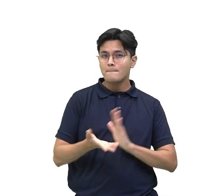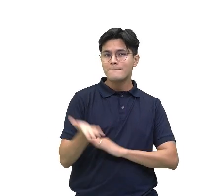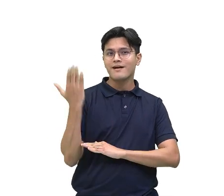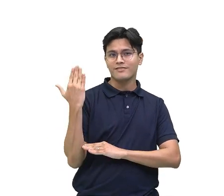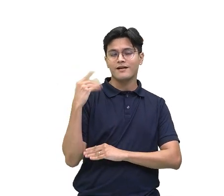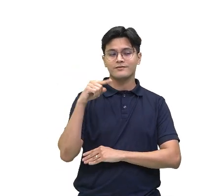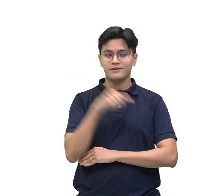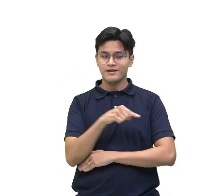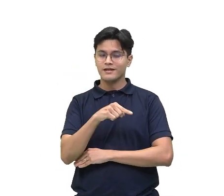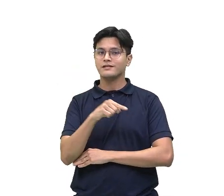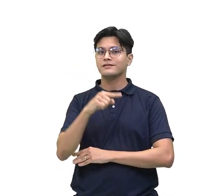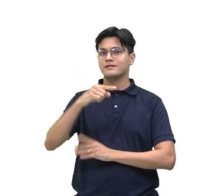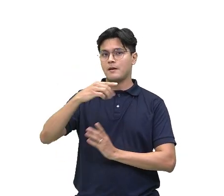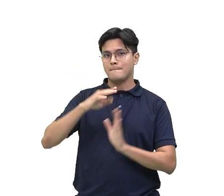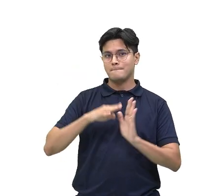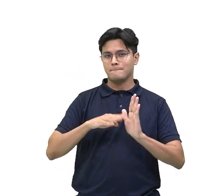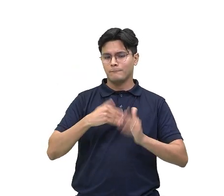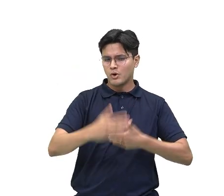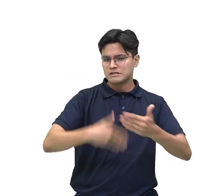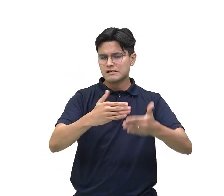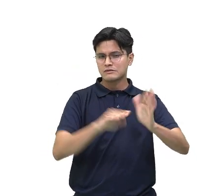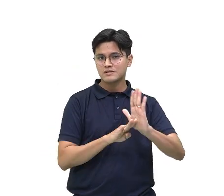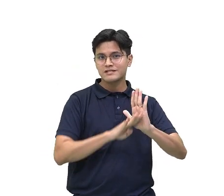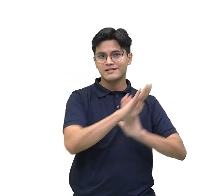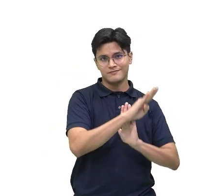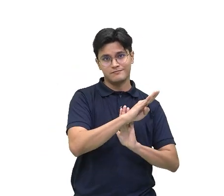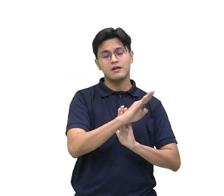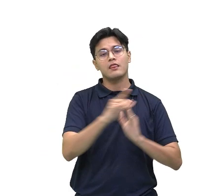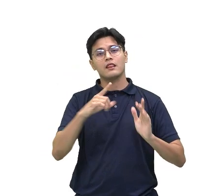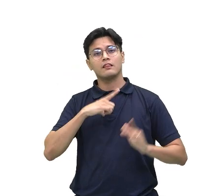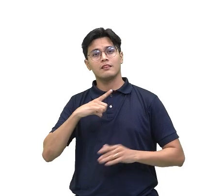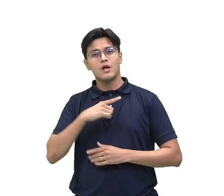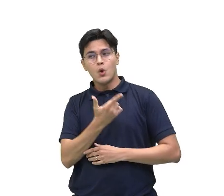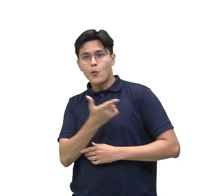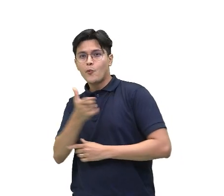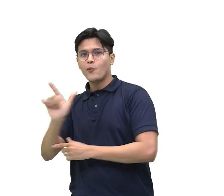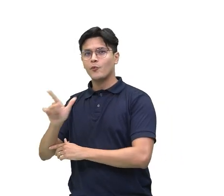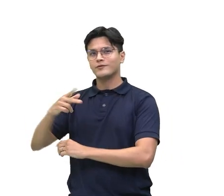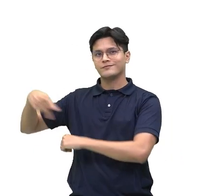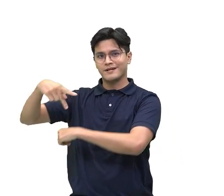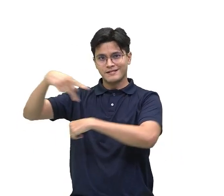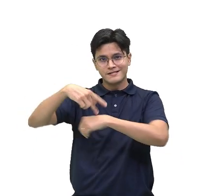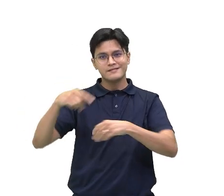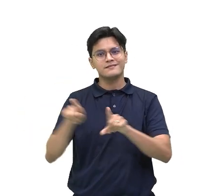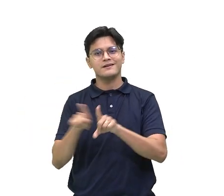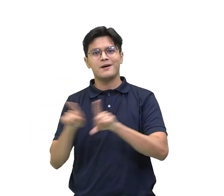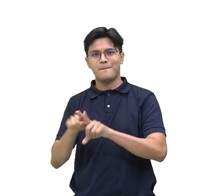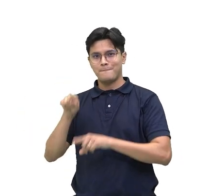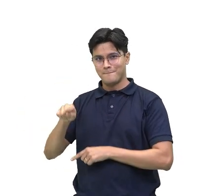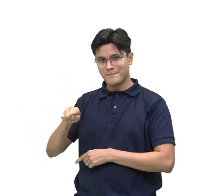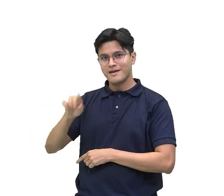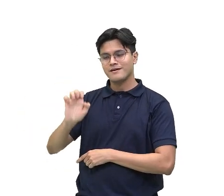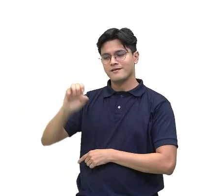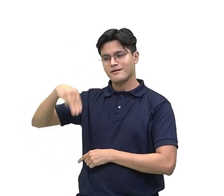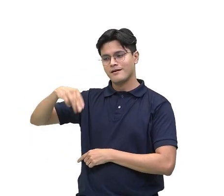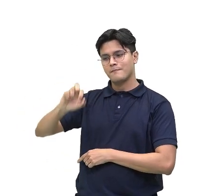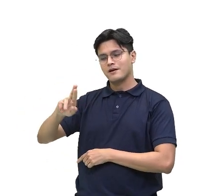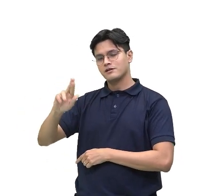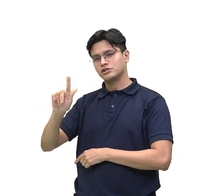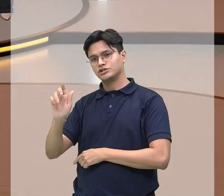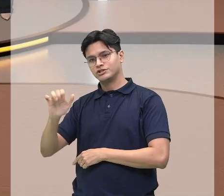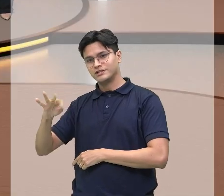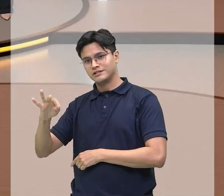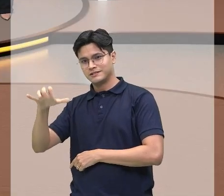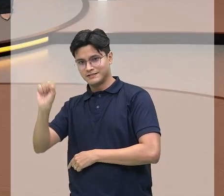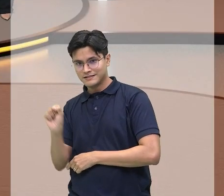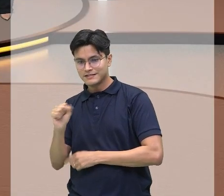emergentes. E outros países, gente, que também são considerados países emergentes, vai ser aí o BRICS. Essa